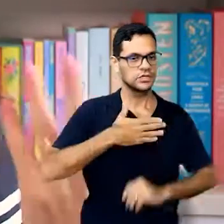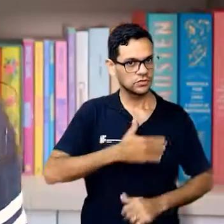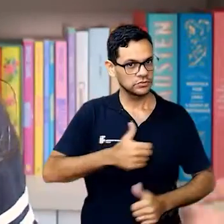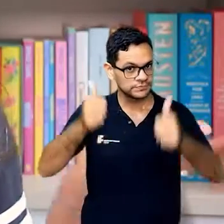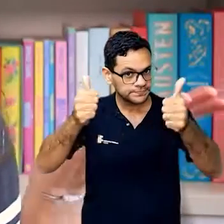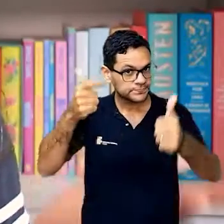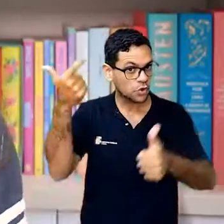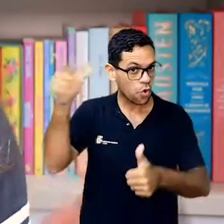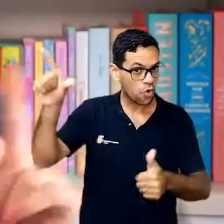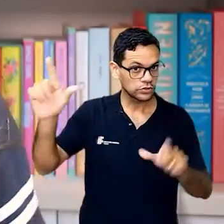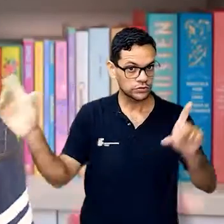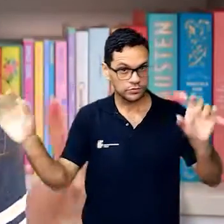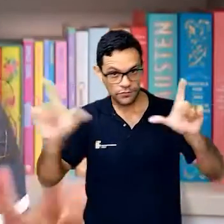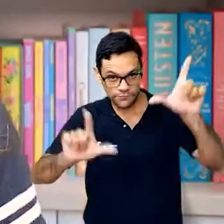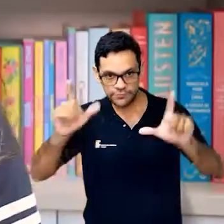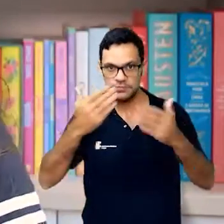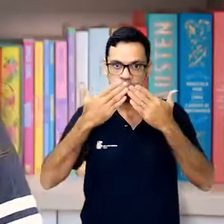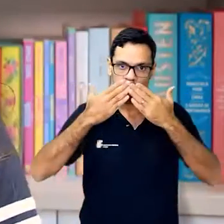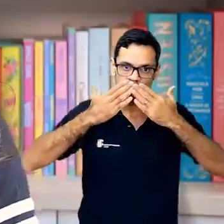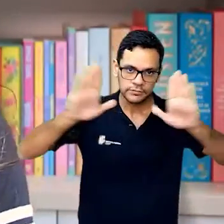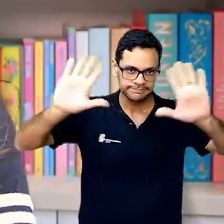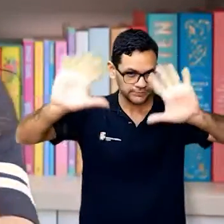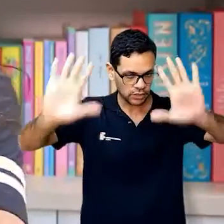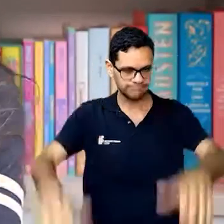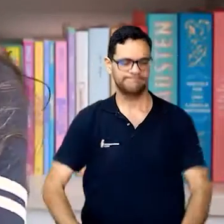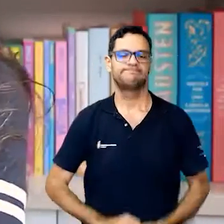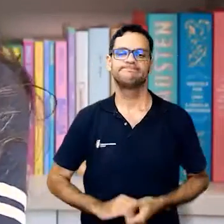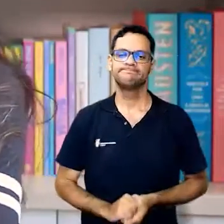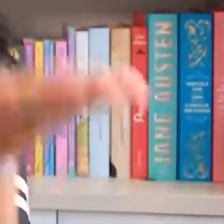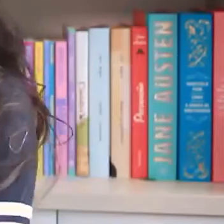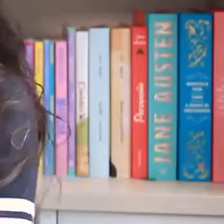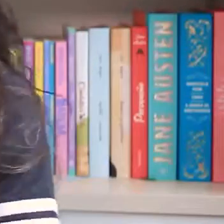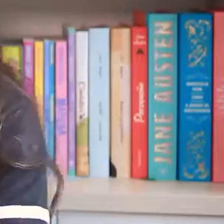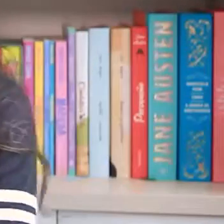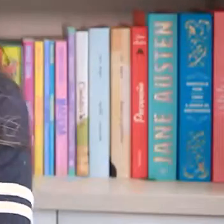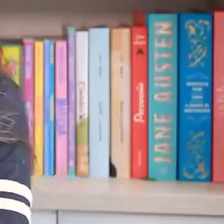gênero. Eu espero que vocês tenham gostado. Vejo vocês no próximo vídeo aqui do canal. Um beijão e até lá. Tchau, tchau.